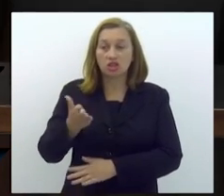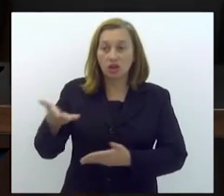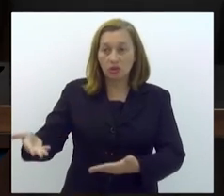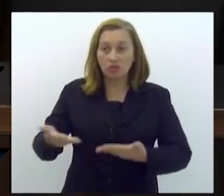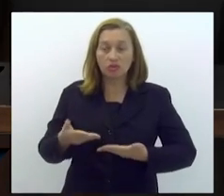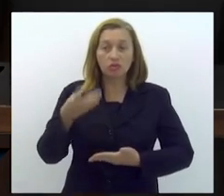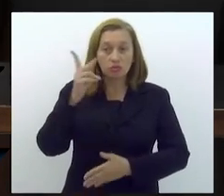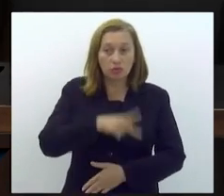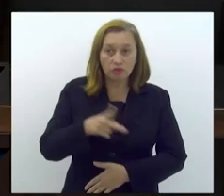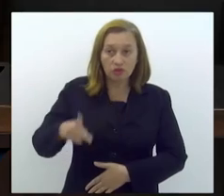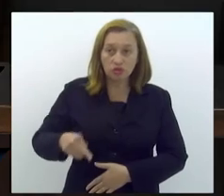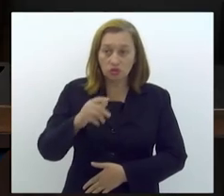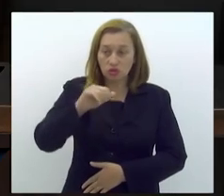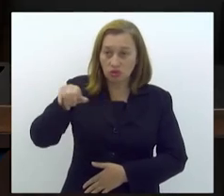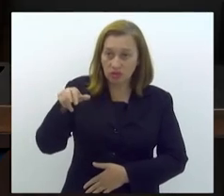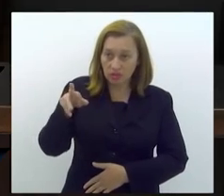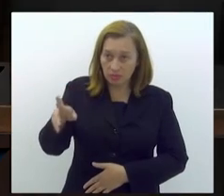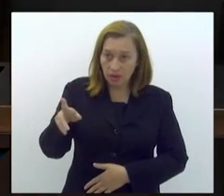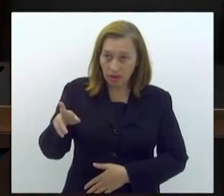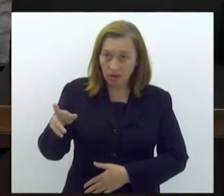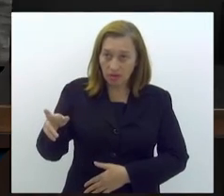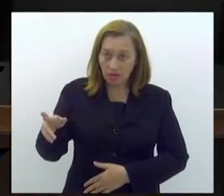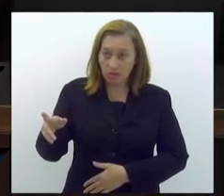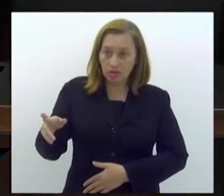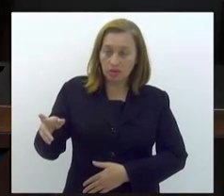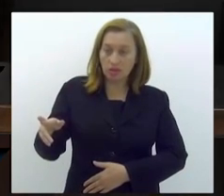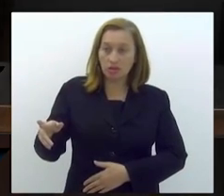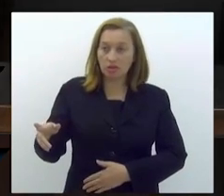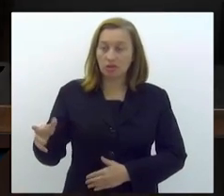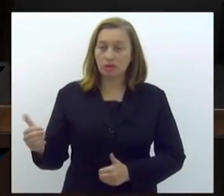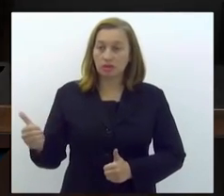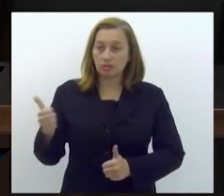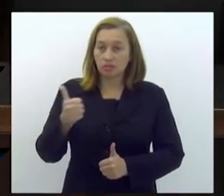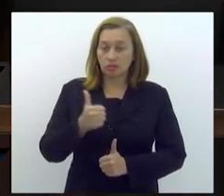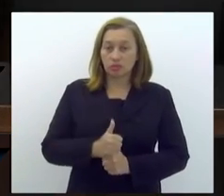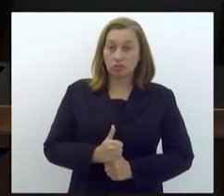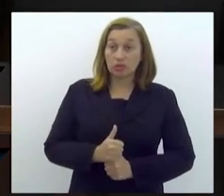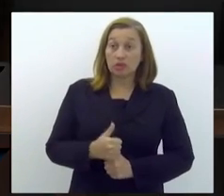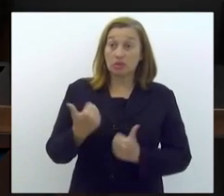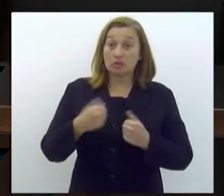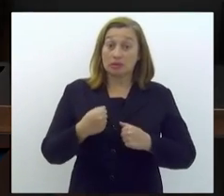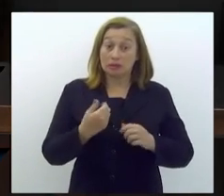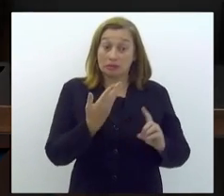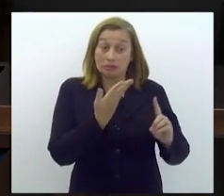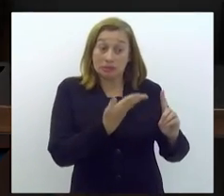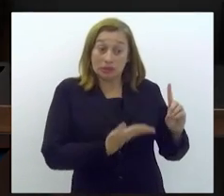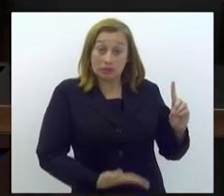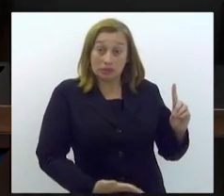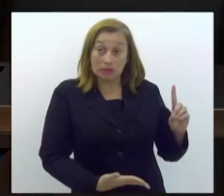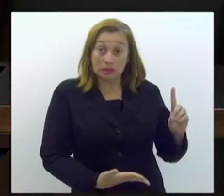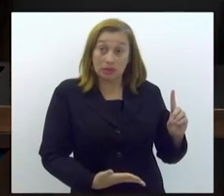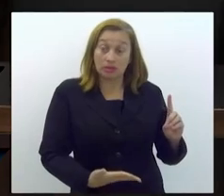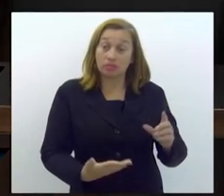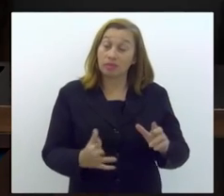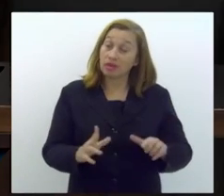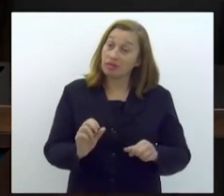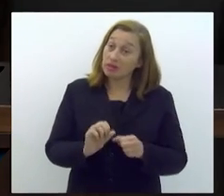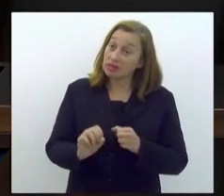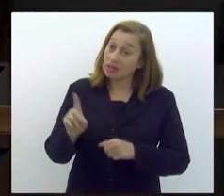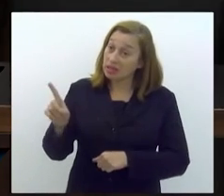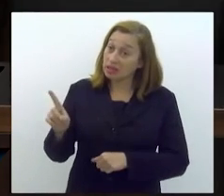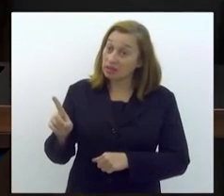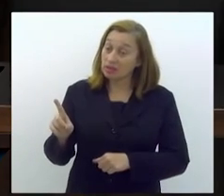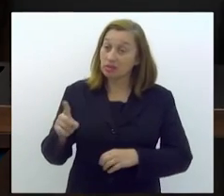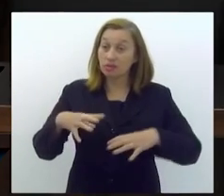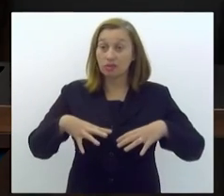Josimar para estar aqui na sessão do expediente final porque eu tenho uma solene para realizar ali no